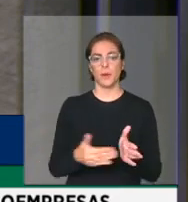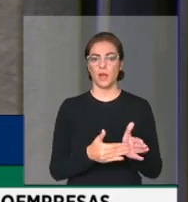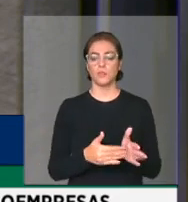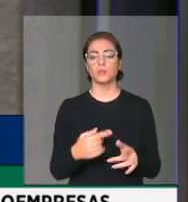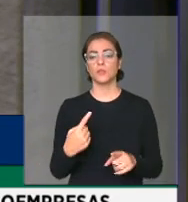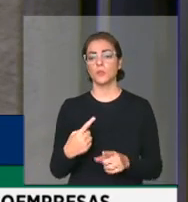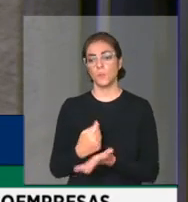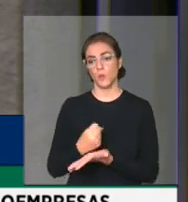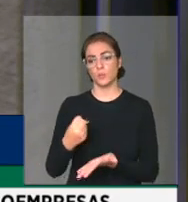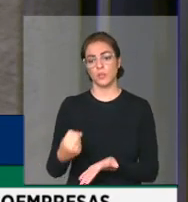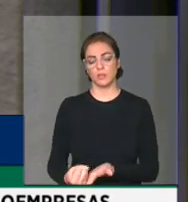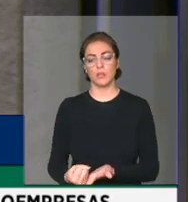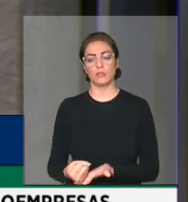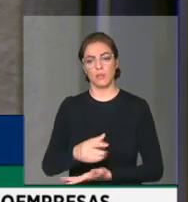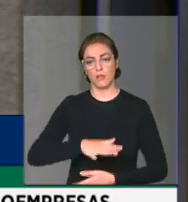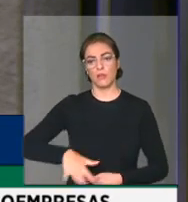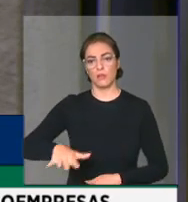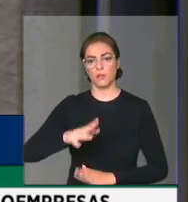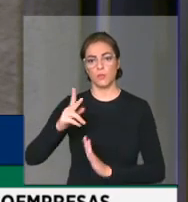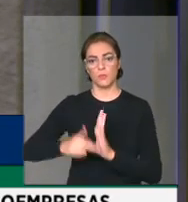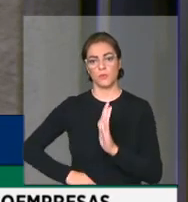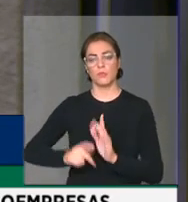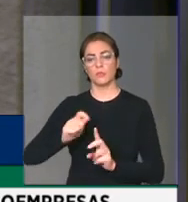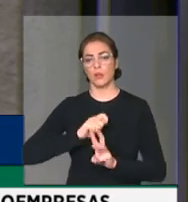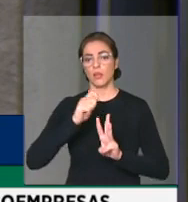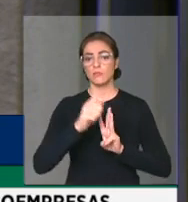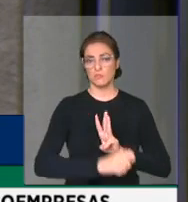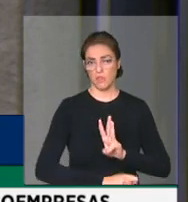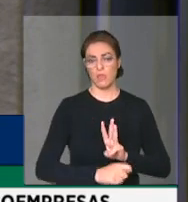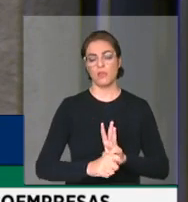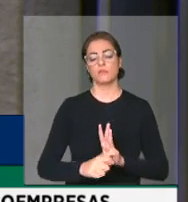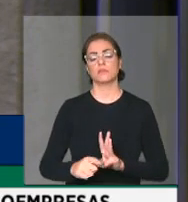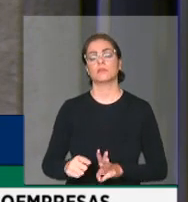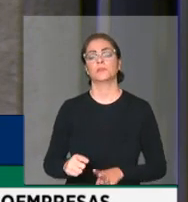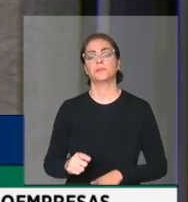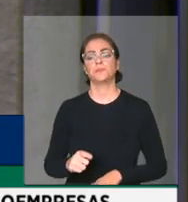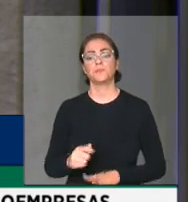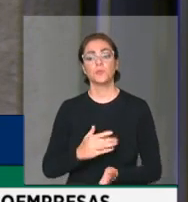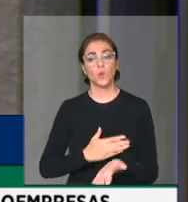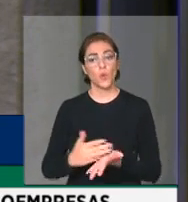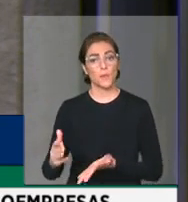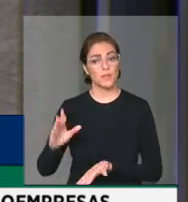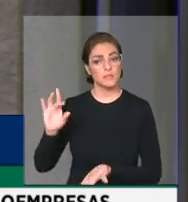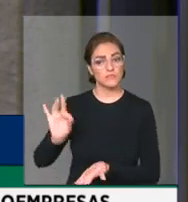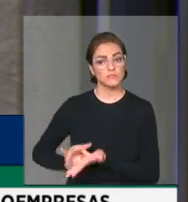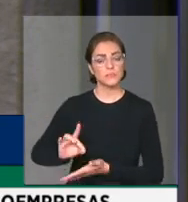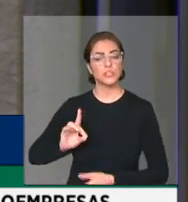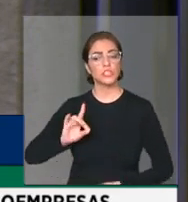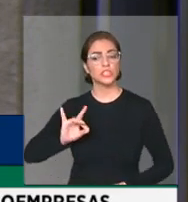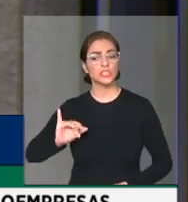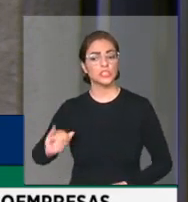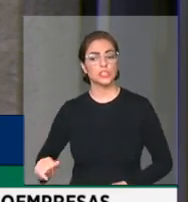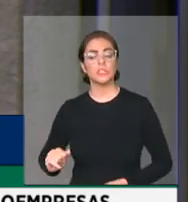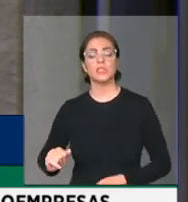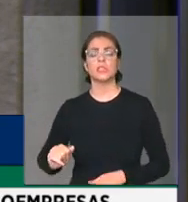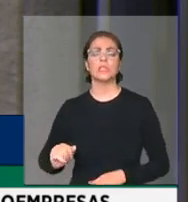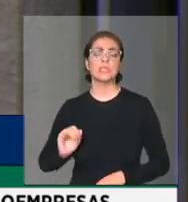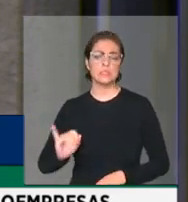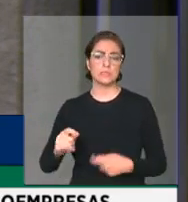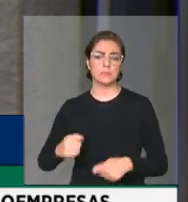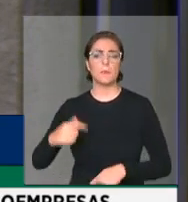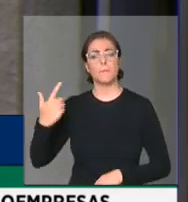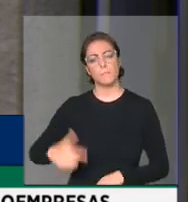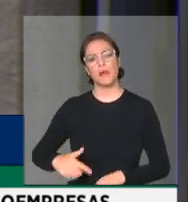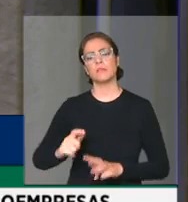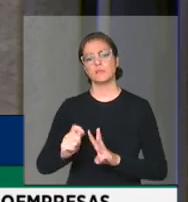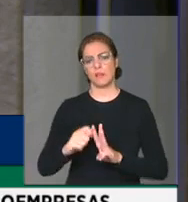para contratar no âmbito do programa para 3 meses, a partir da entrada em vigor, prorrogáveis pelo mesmo período. Então, 3